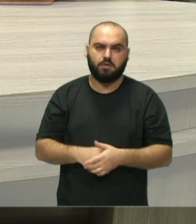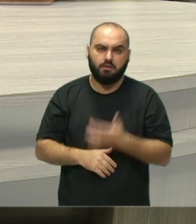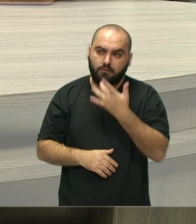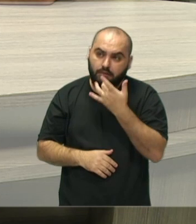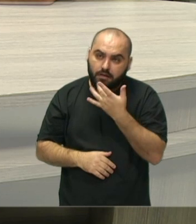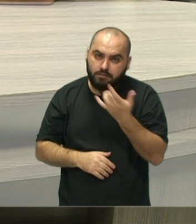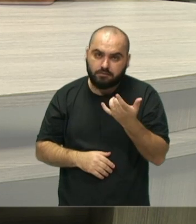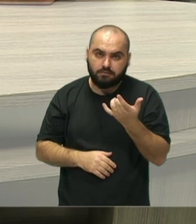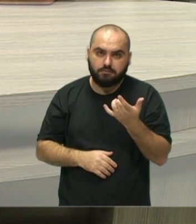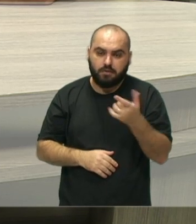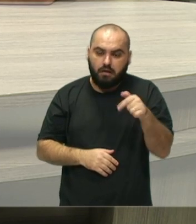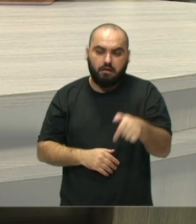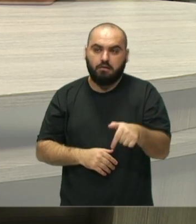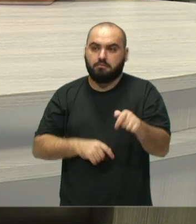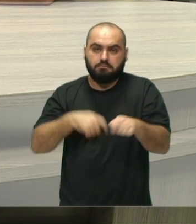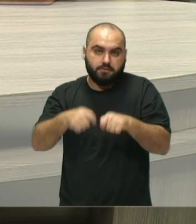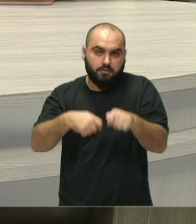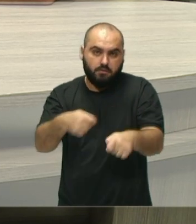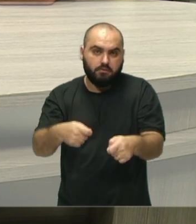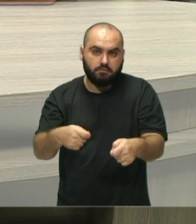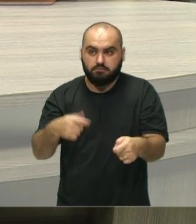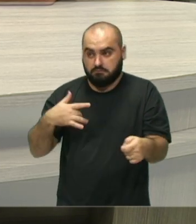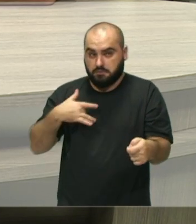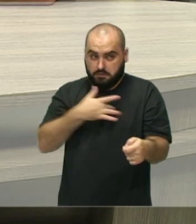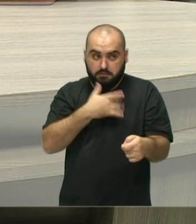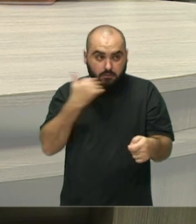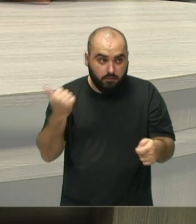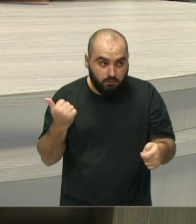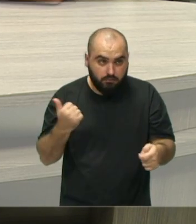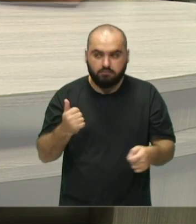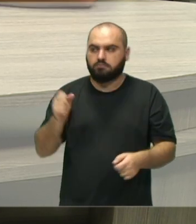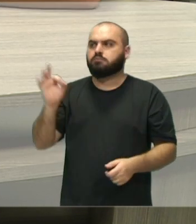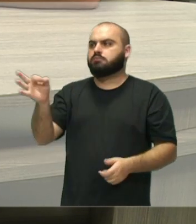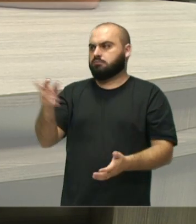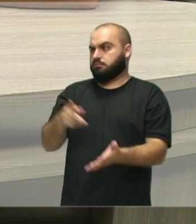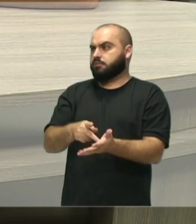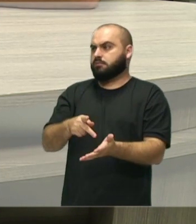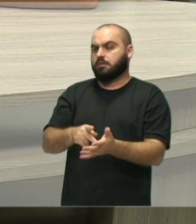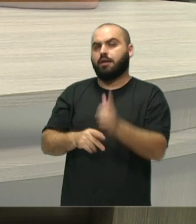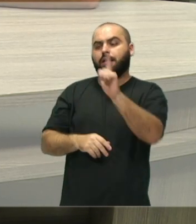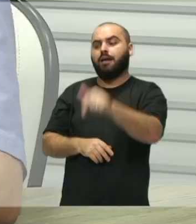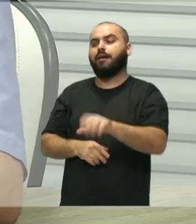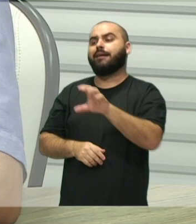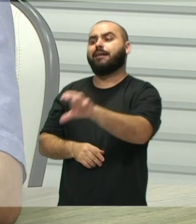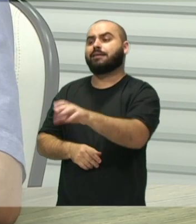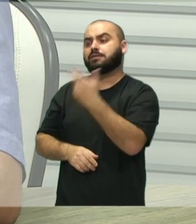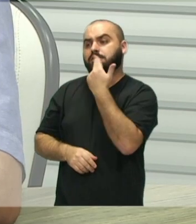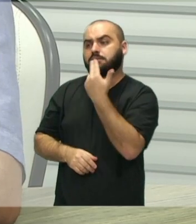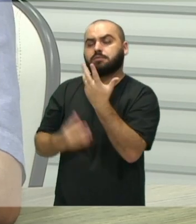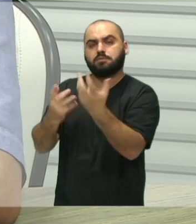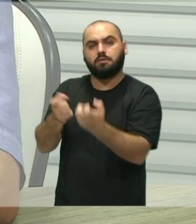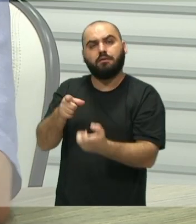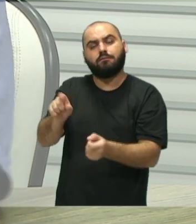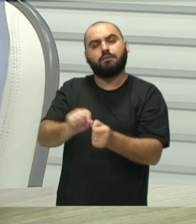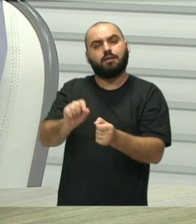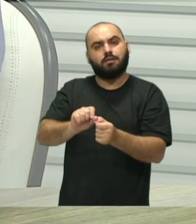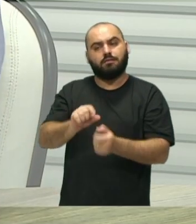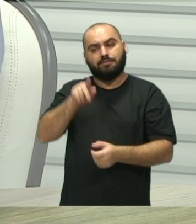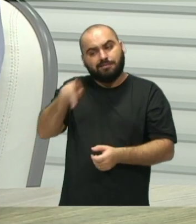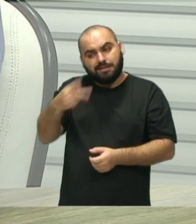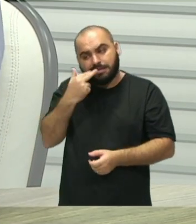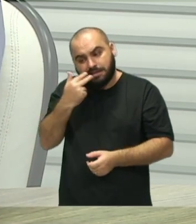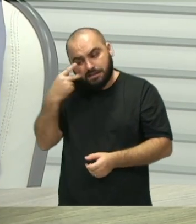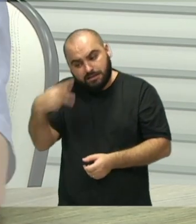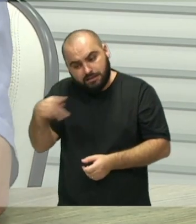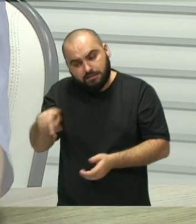ainda, poderia pegar uma bicicleta, ganha até saúde, né? Exatamente. Esse é o modelo que a gente quer implantar, exatamente esse, né? É que a